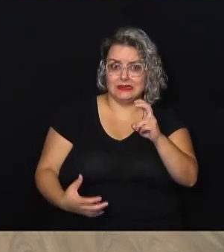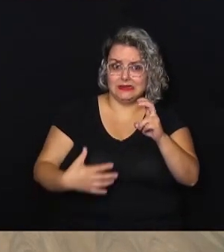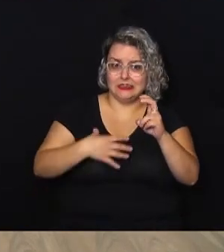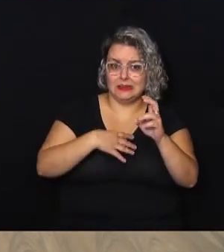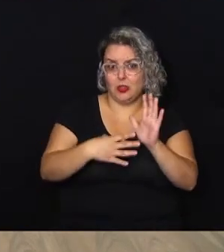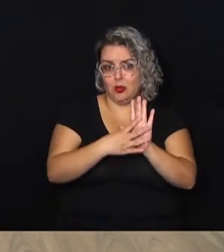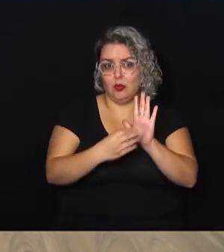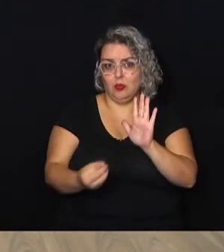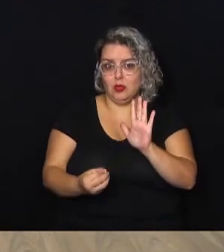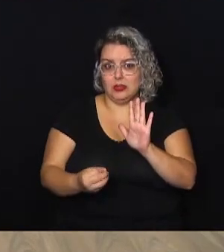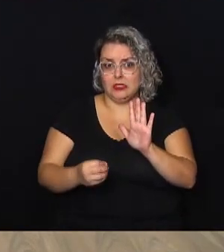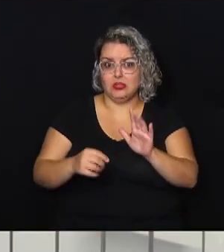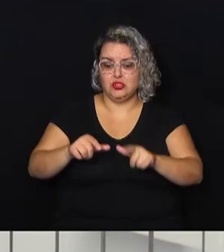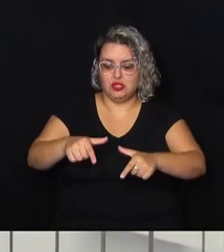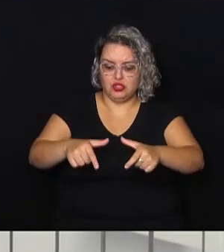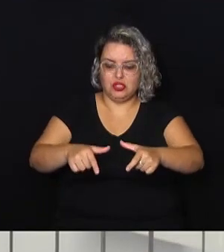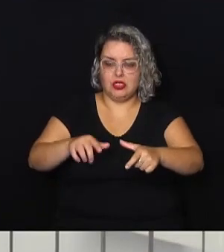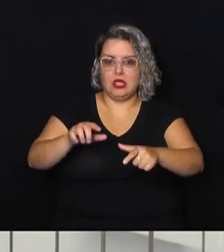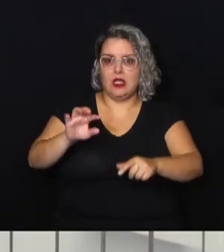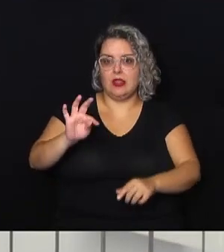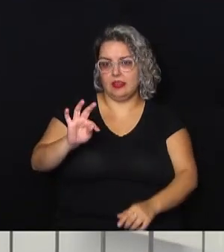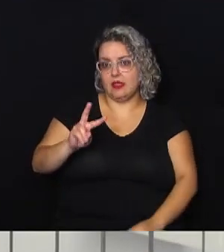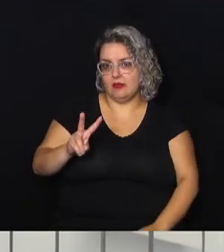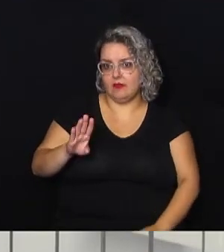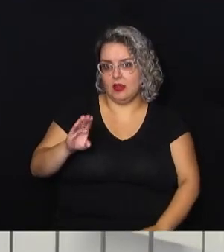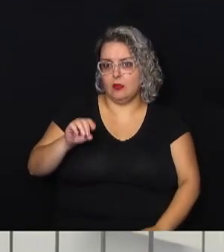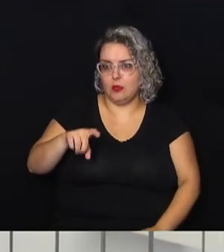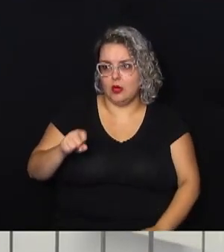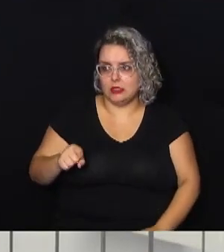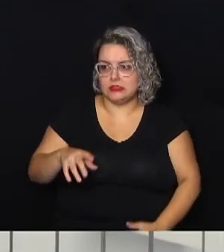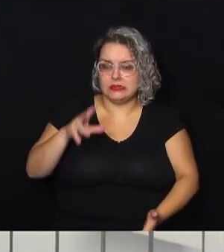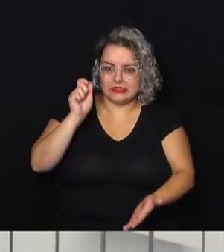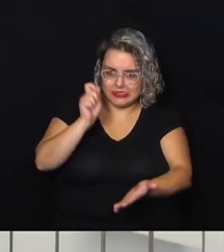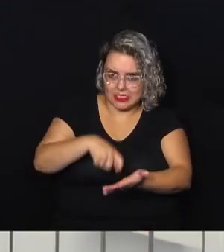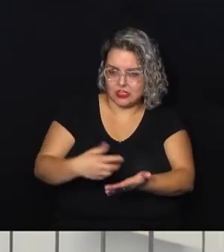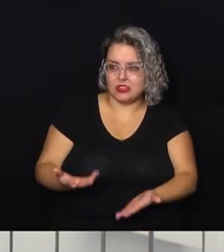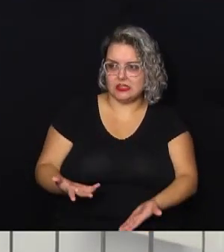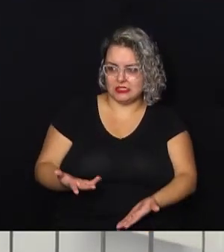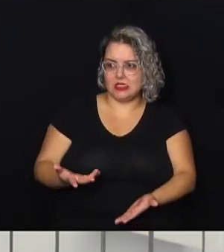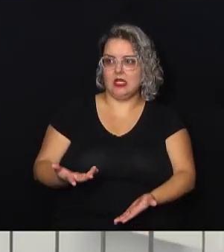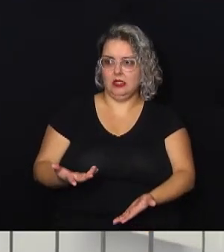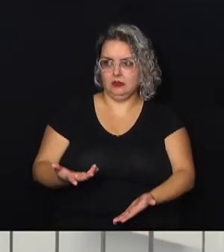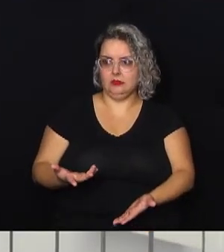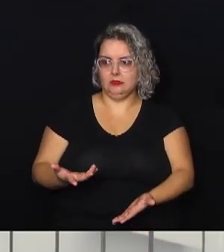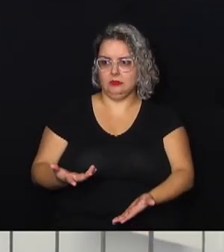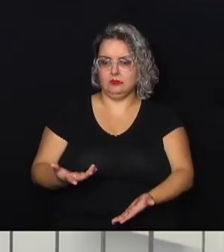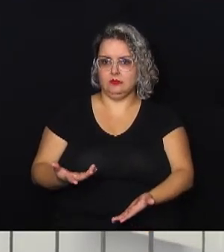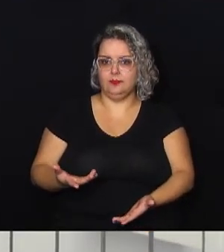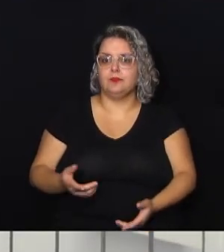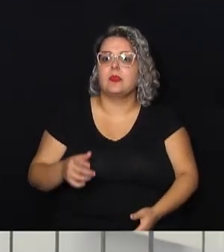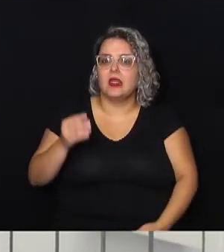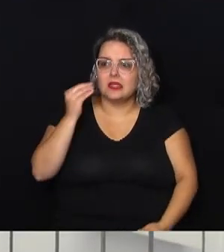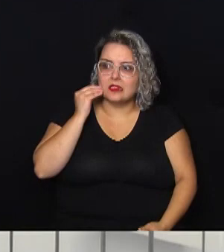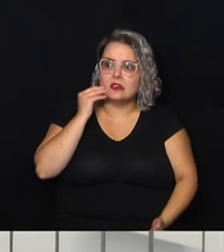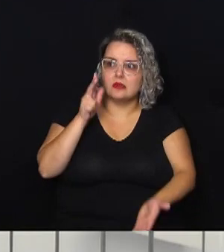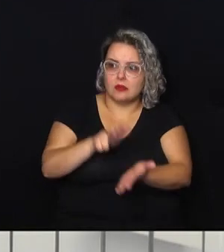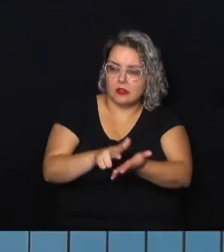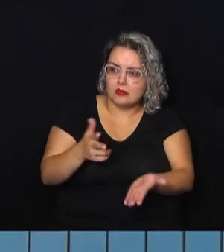foram homologados e autenticados pela Anatel. Então a agência ela está tentando regularizar, né,